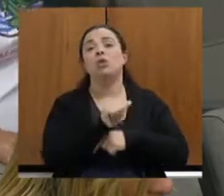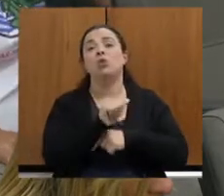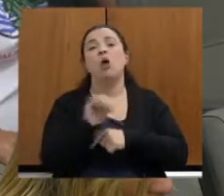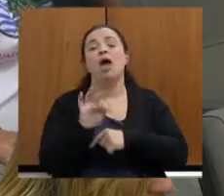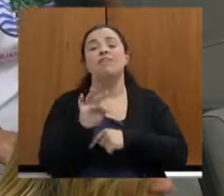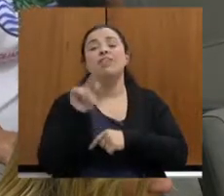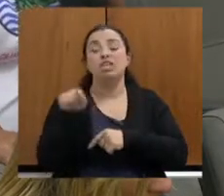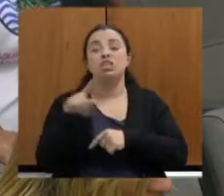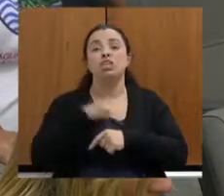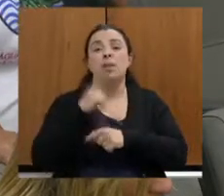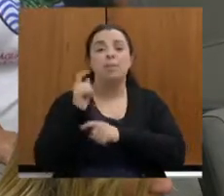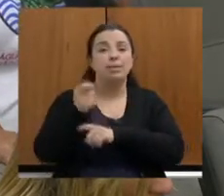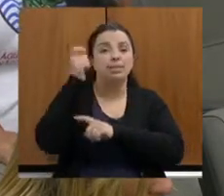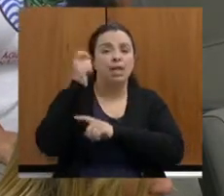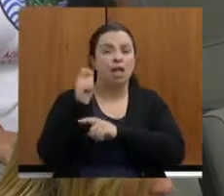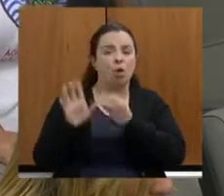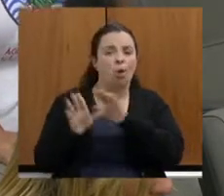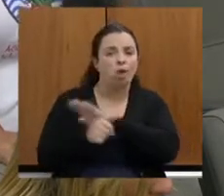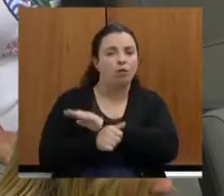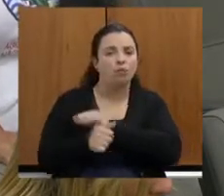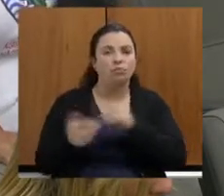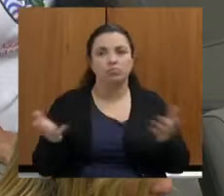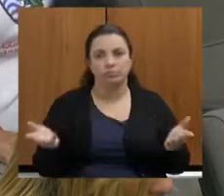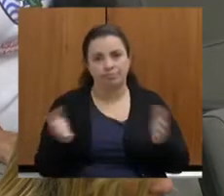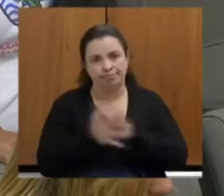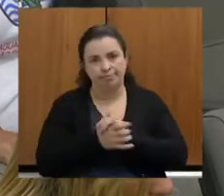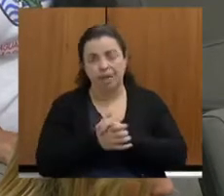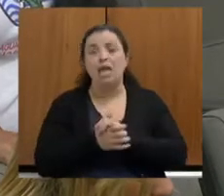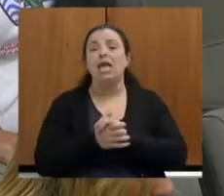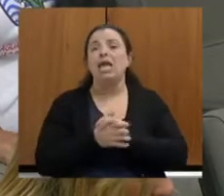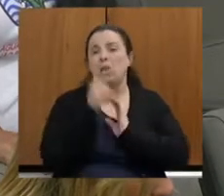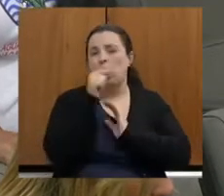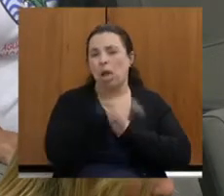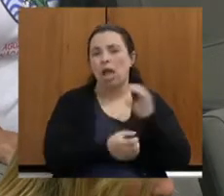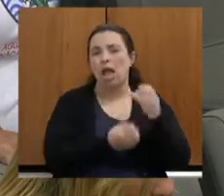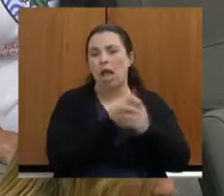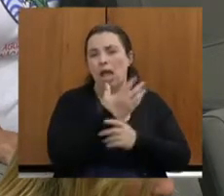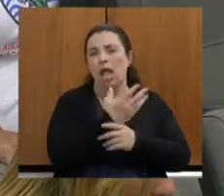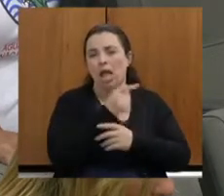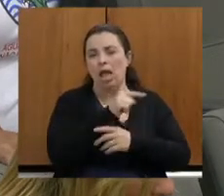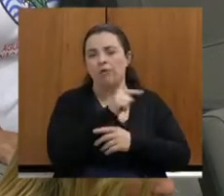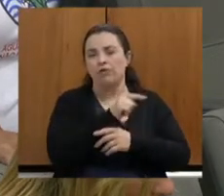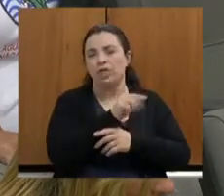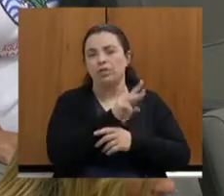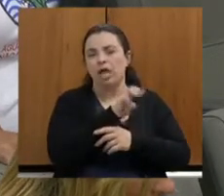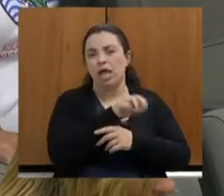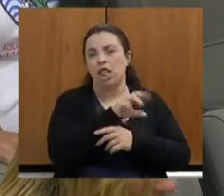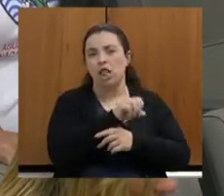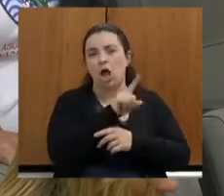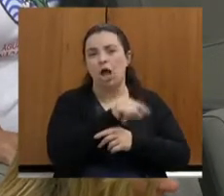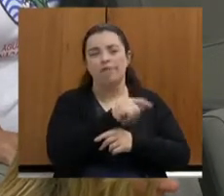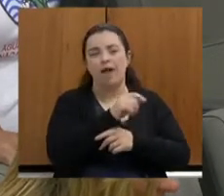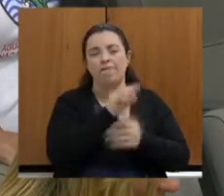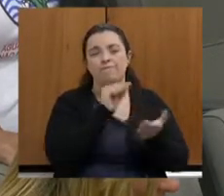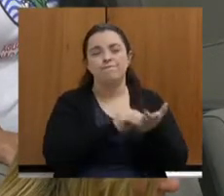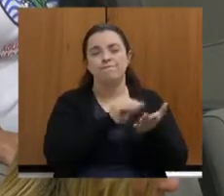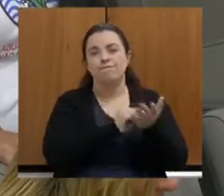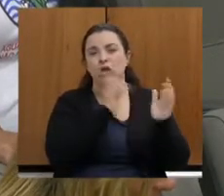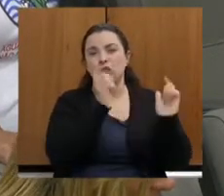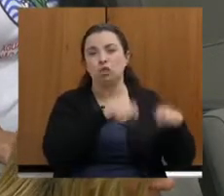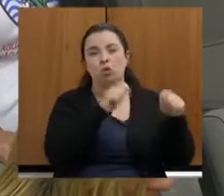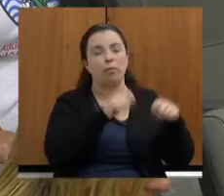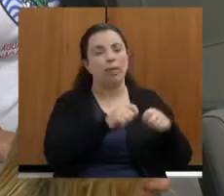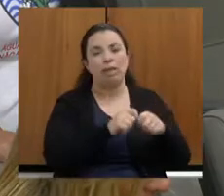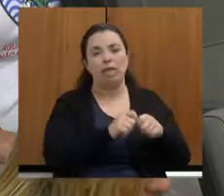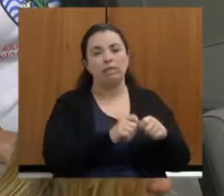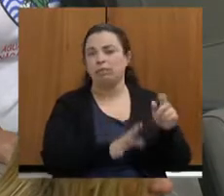fraudulentos então é incompetência da fundação renova ela vai além ela não consegue comprovar pelos meios dos cadastros